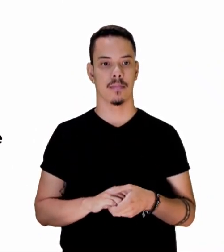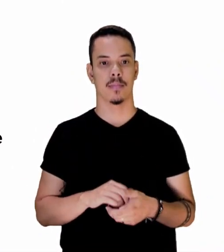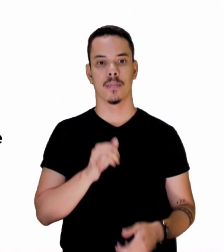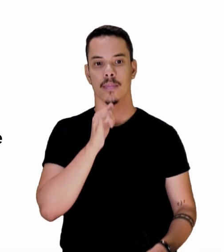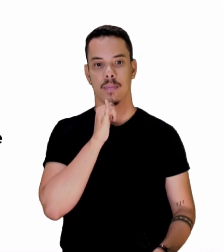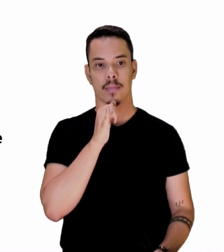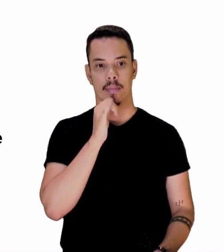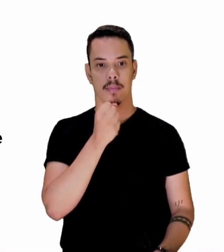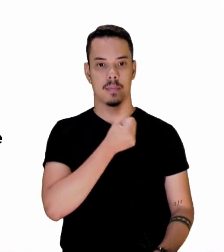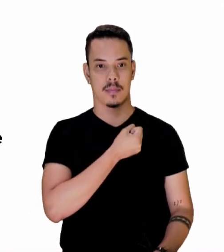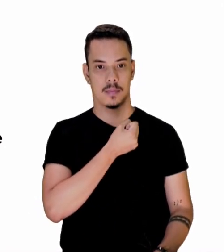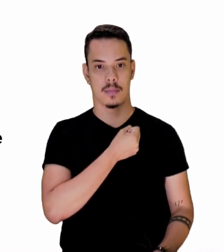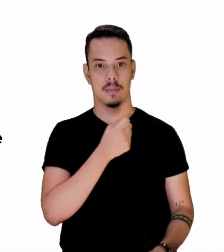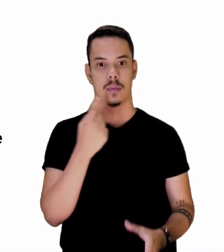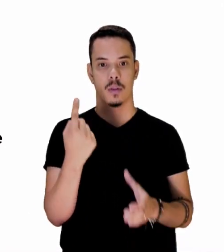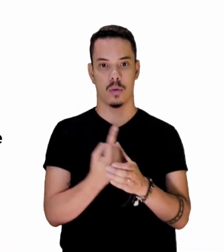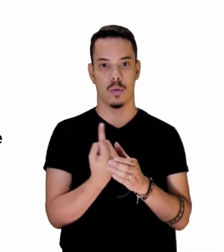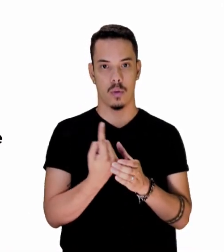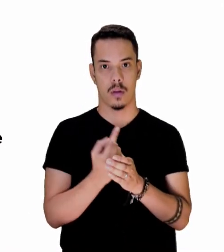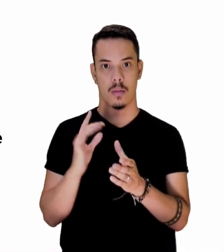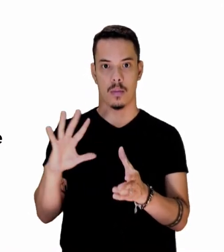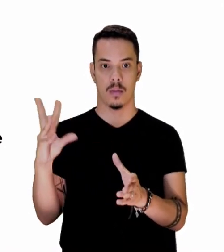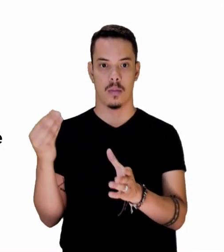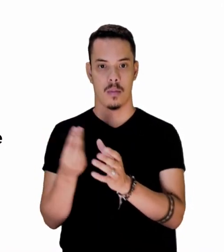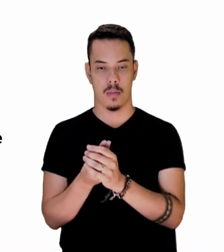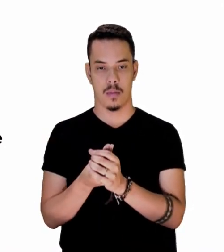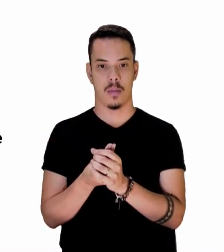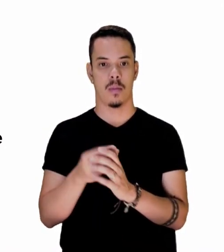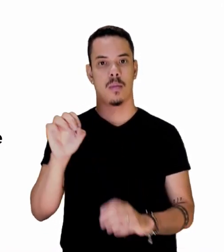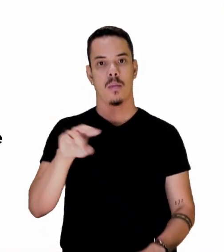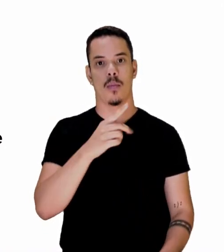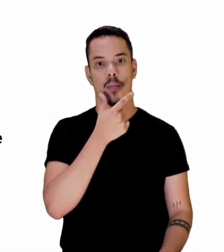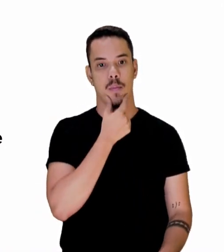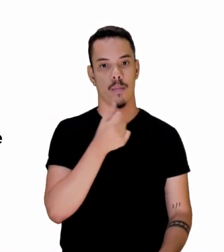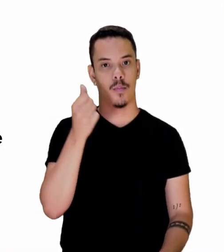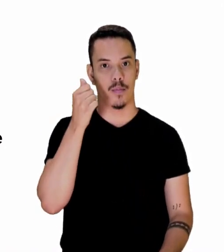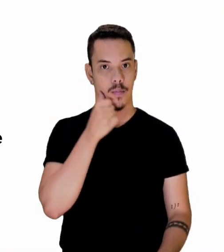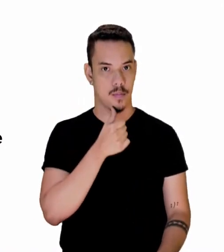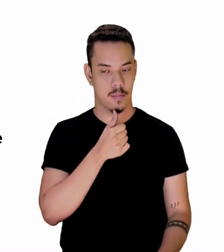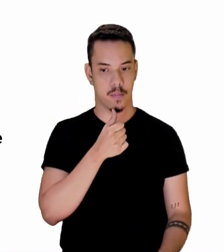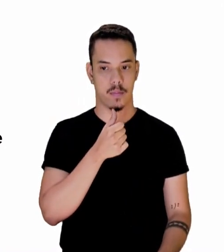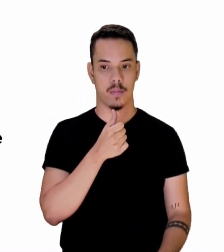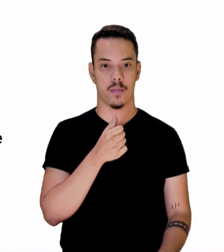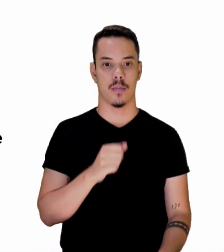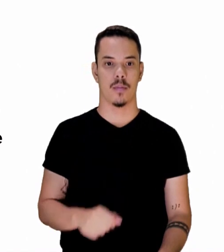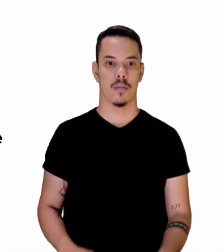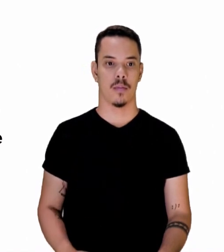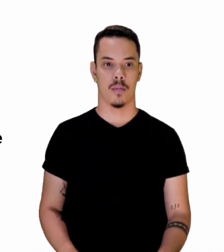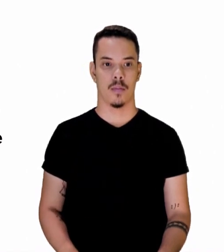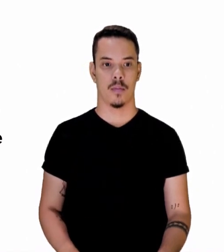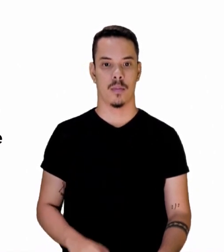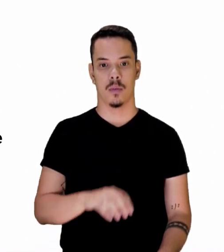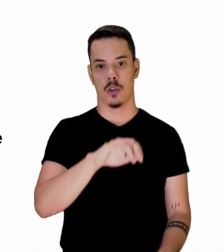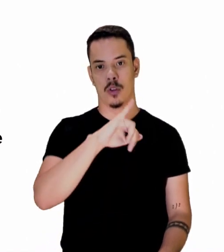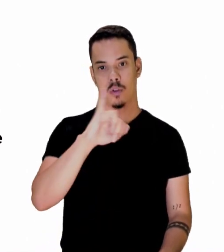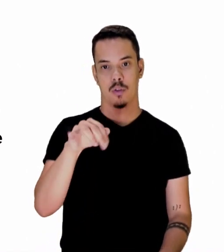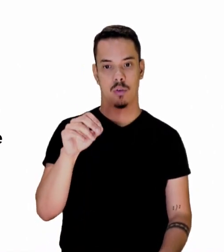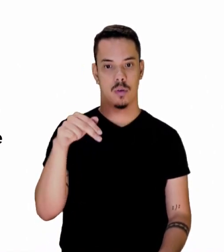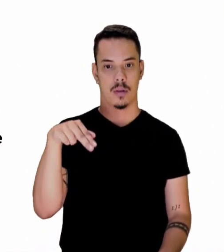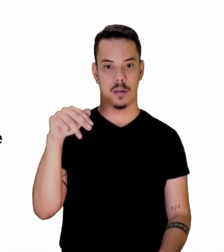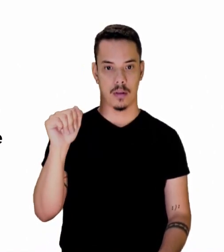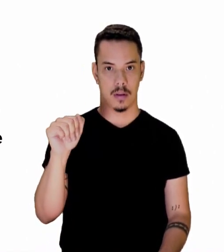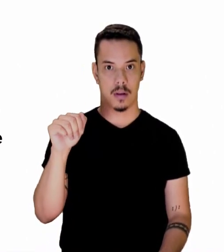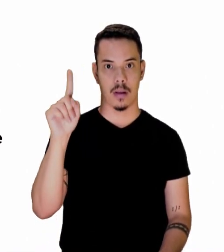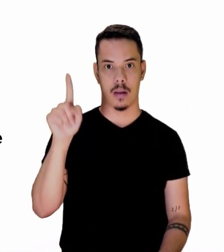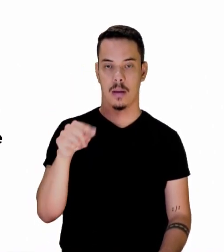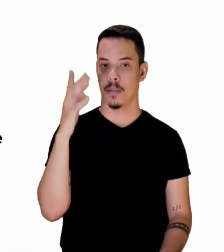exemplo, em número, singular e plural. Em gênero masculino e feminino. Joana é bonita.